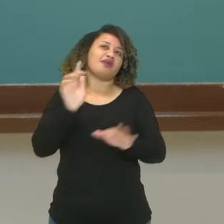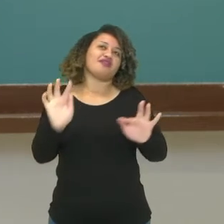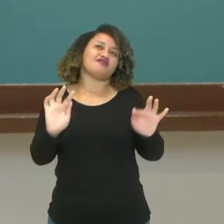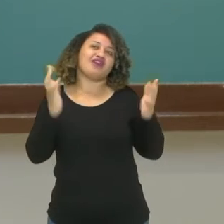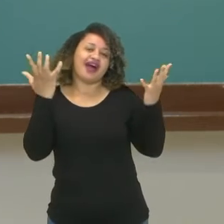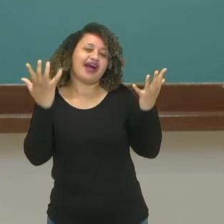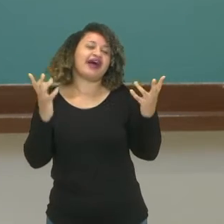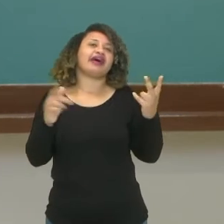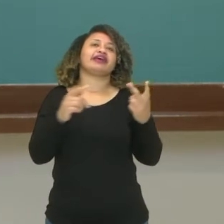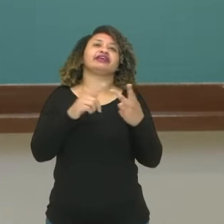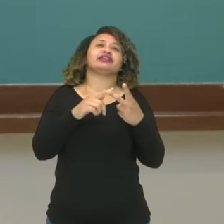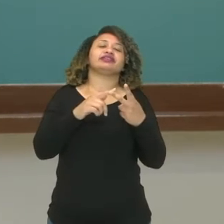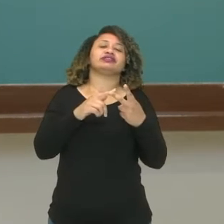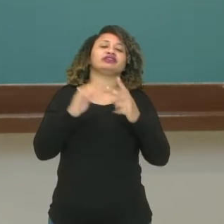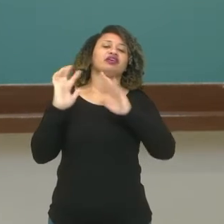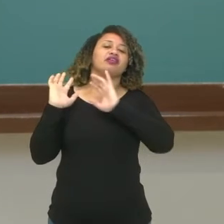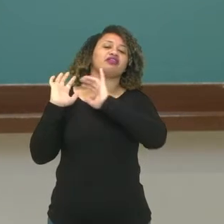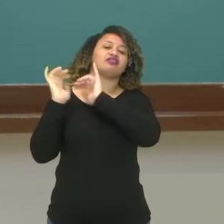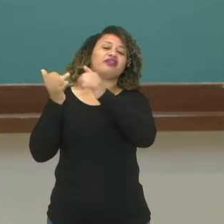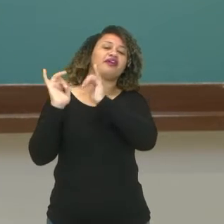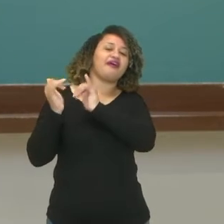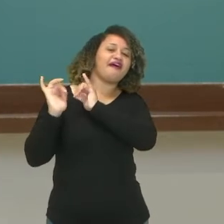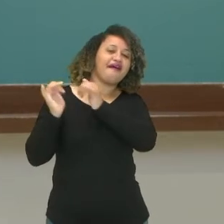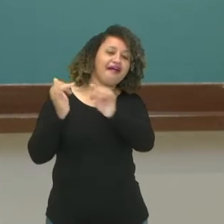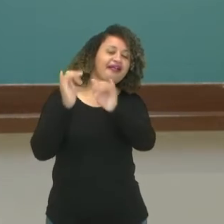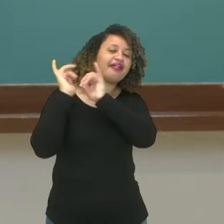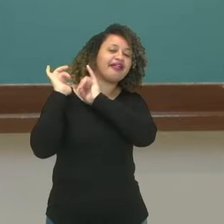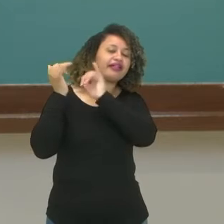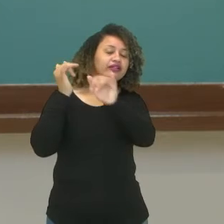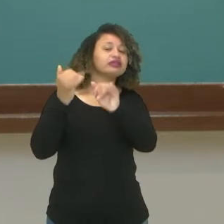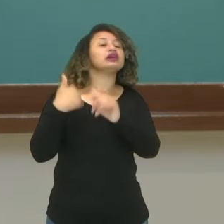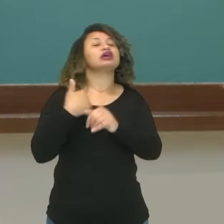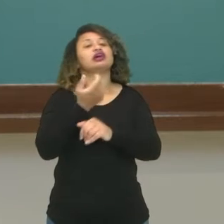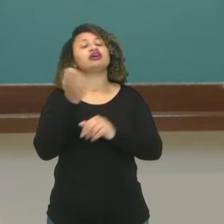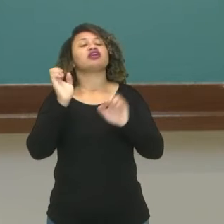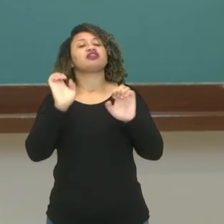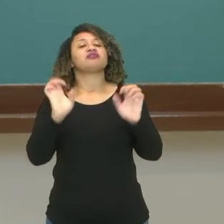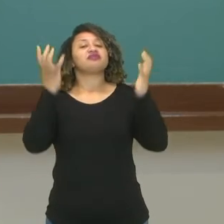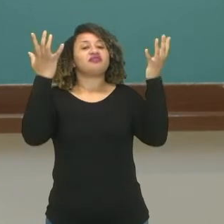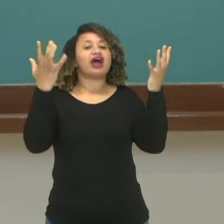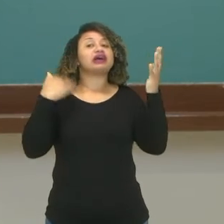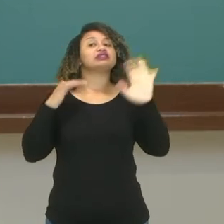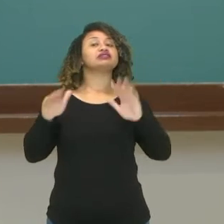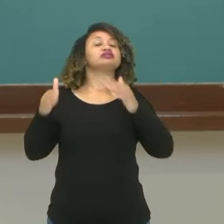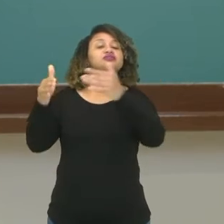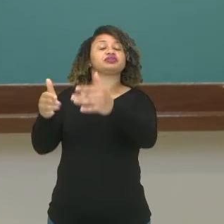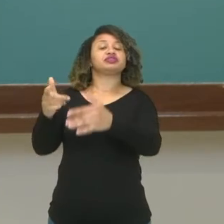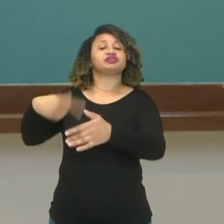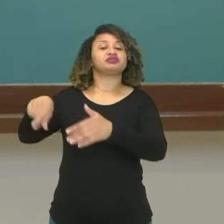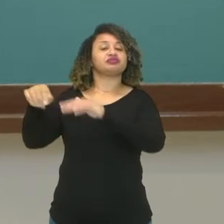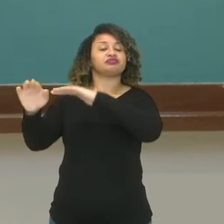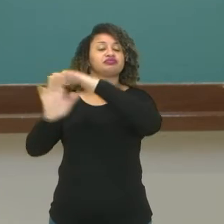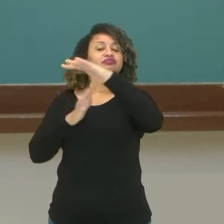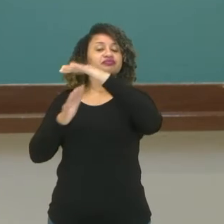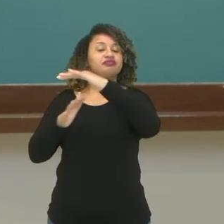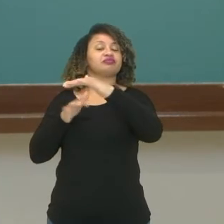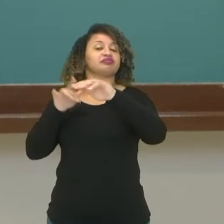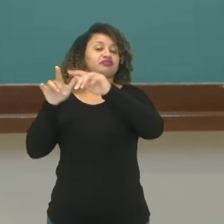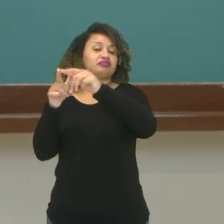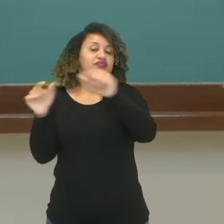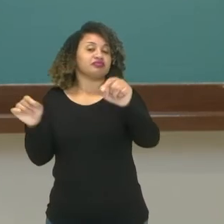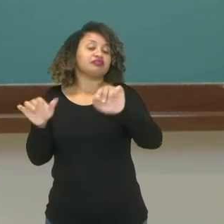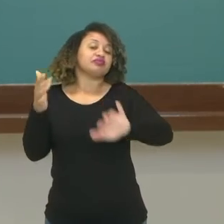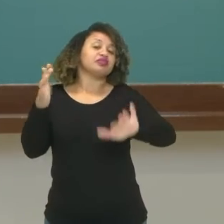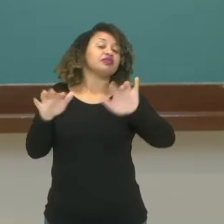festival folclórico, alguma festa alusiva àqueles imigrantes. Então, dependendo